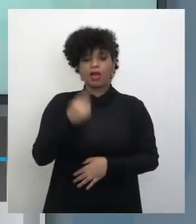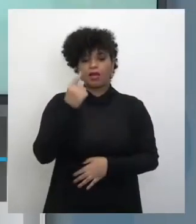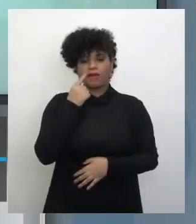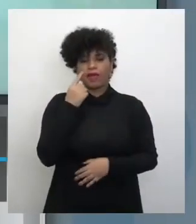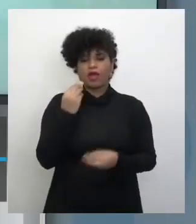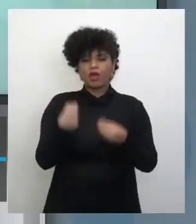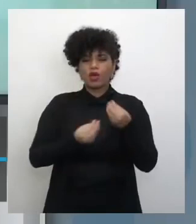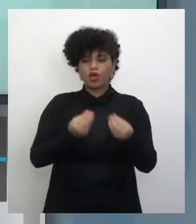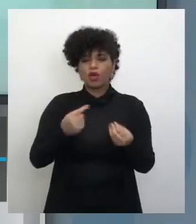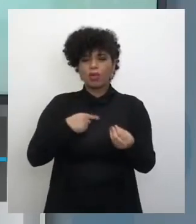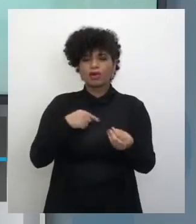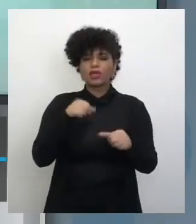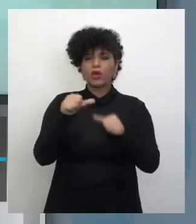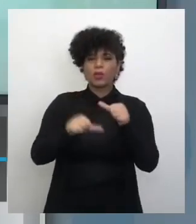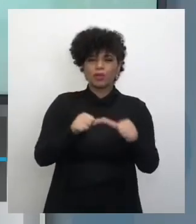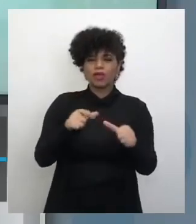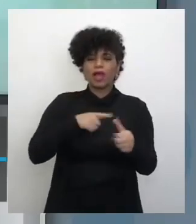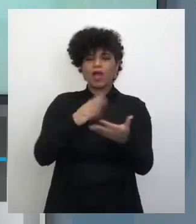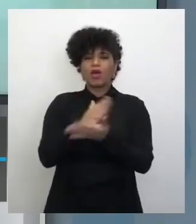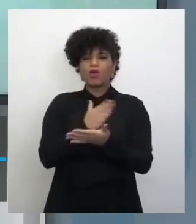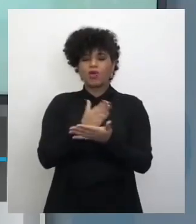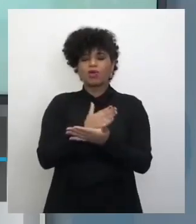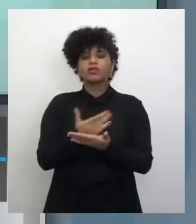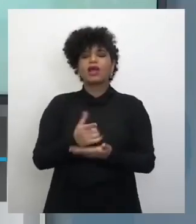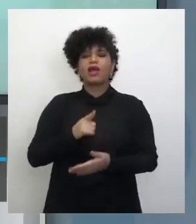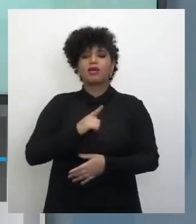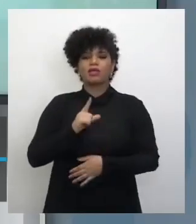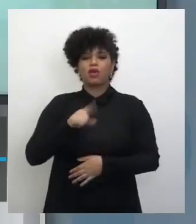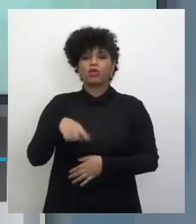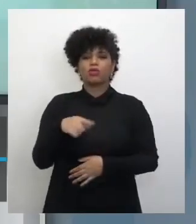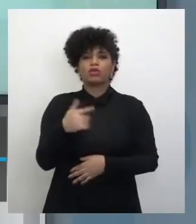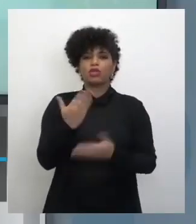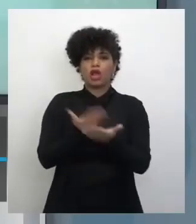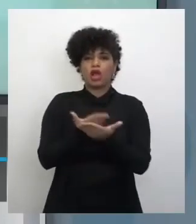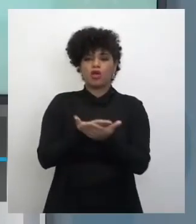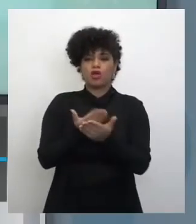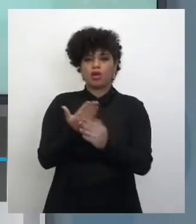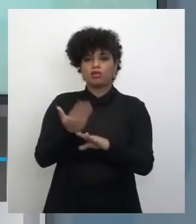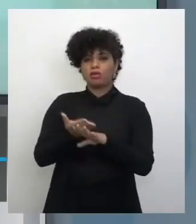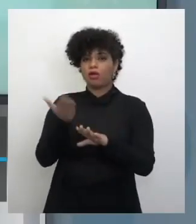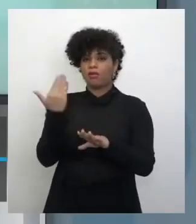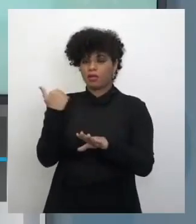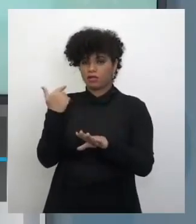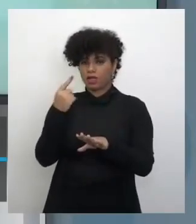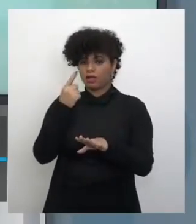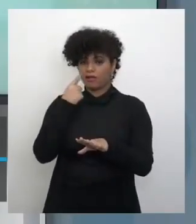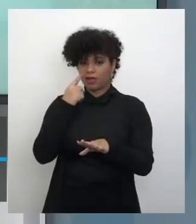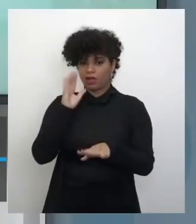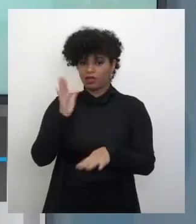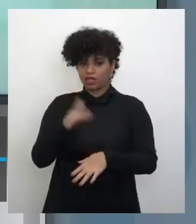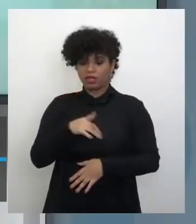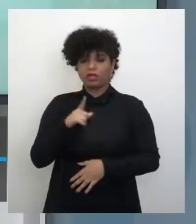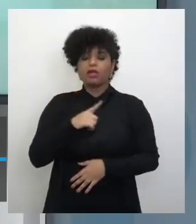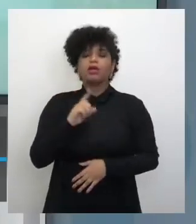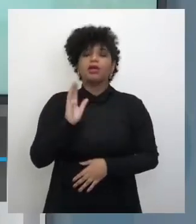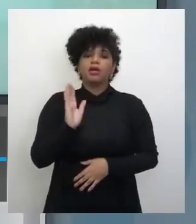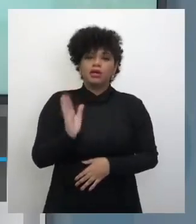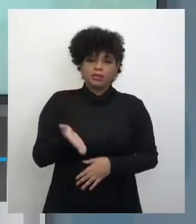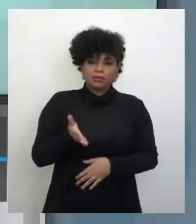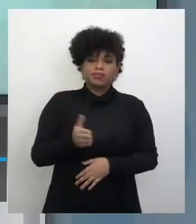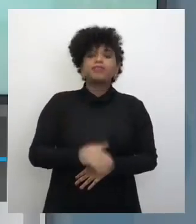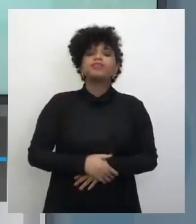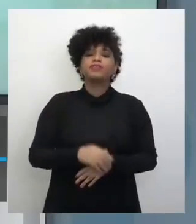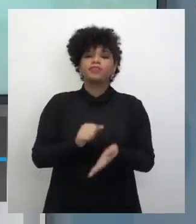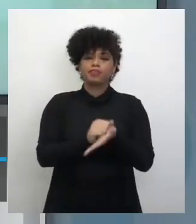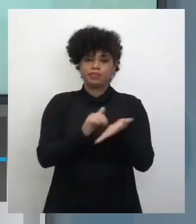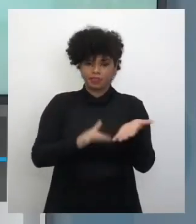fontes alternativas que agridem mais. Então, foi isso que a gente viu na aula passada. E essa aula é uma atividade que